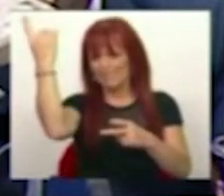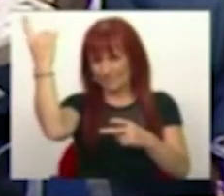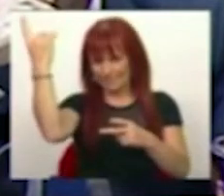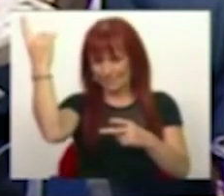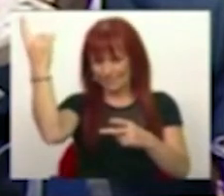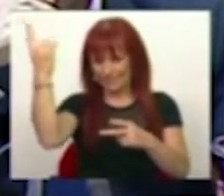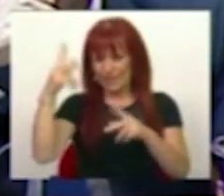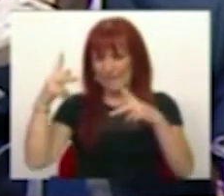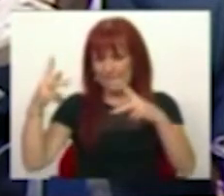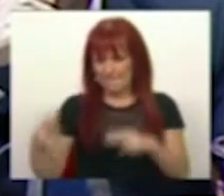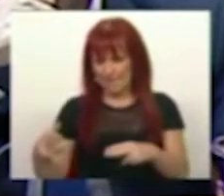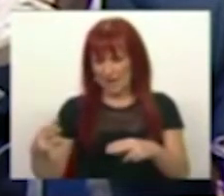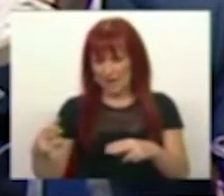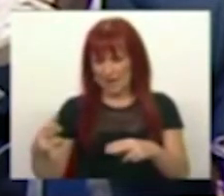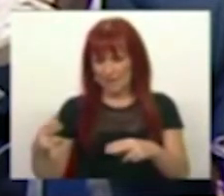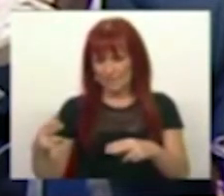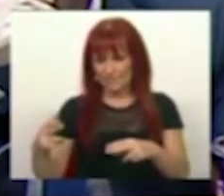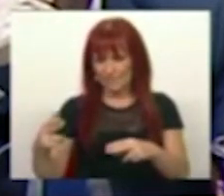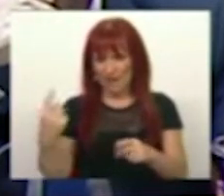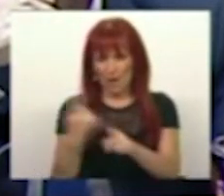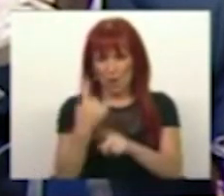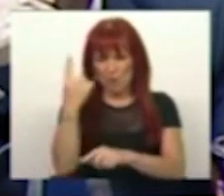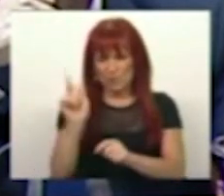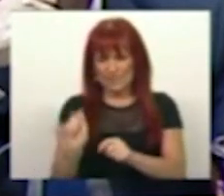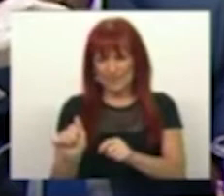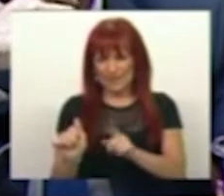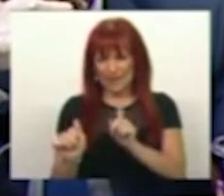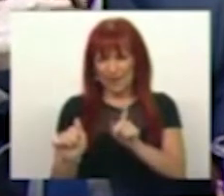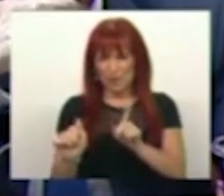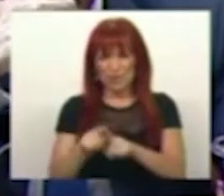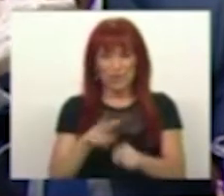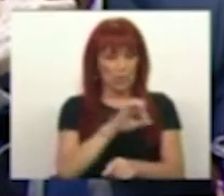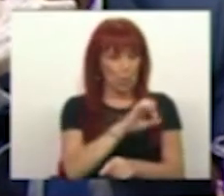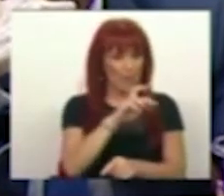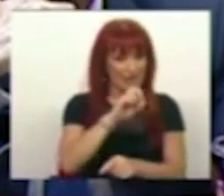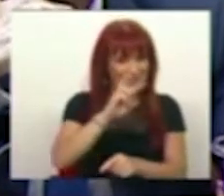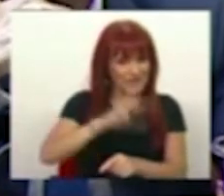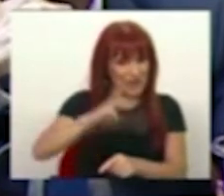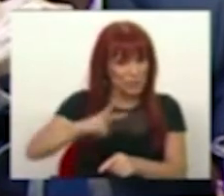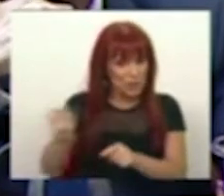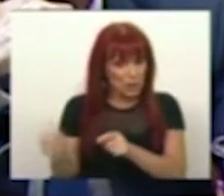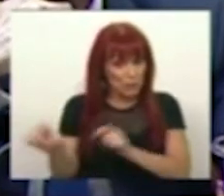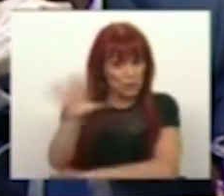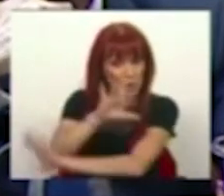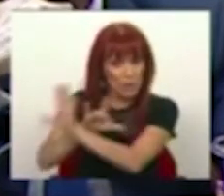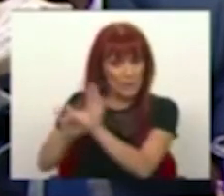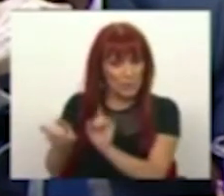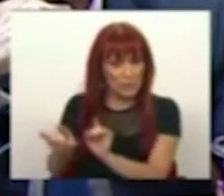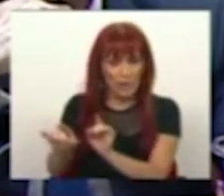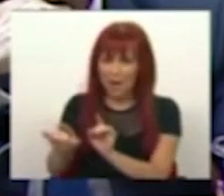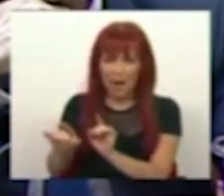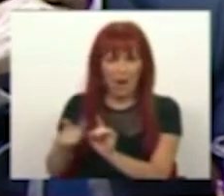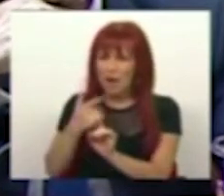ser suspensa, há uma coisa que é certa, é que os 83 milhões de fundos comunitários